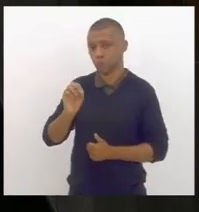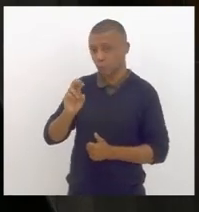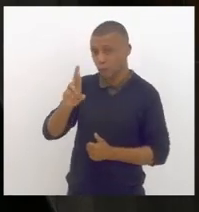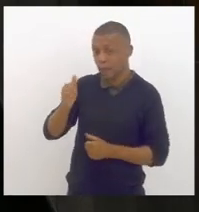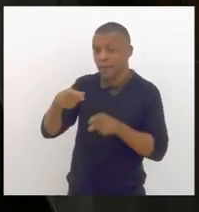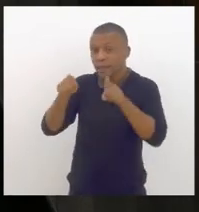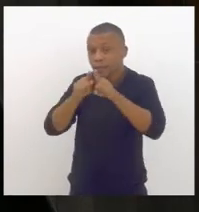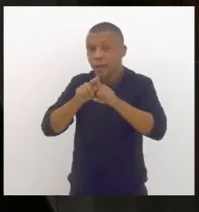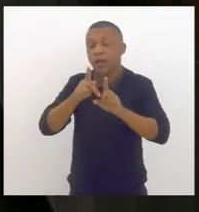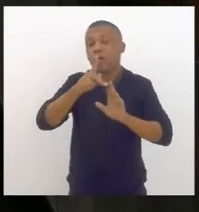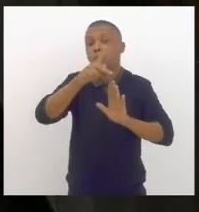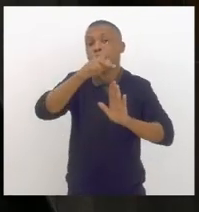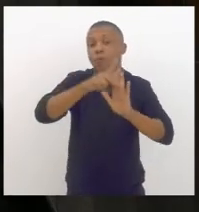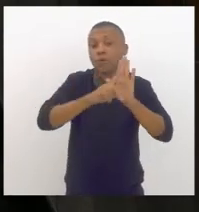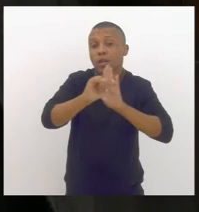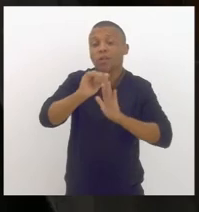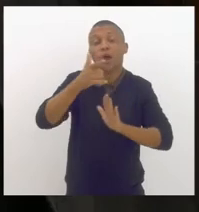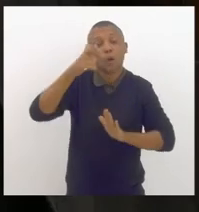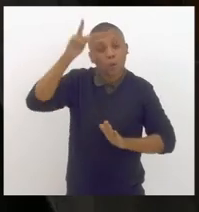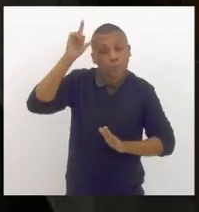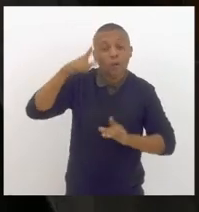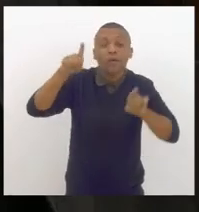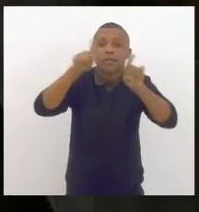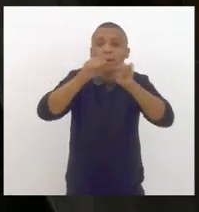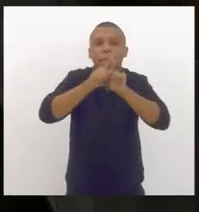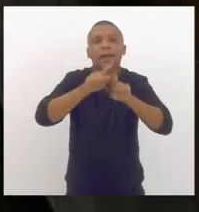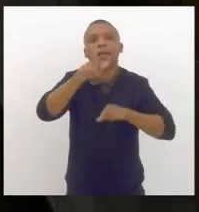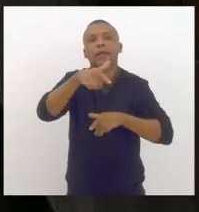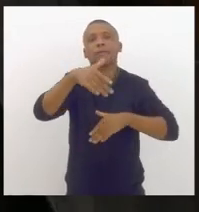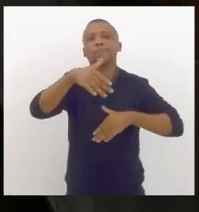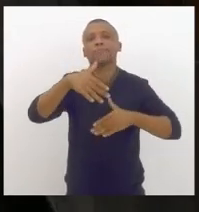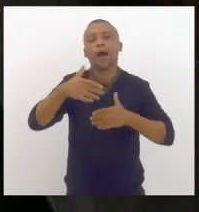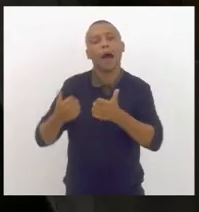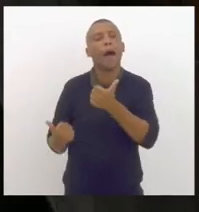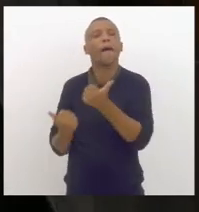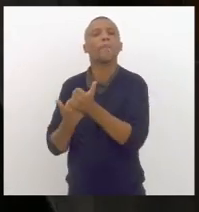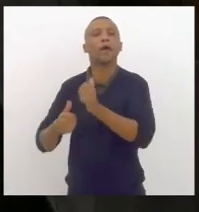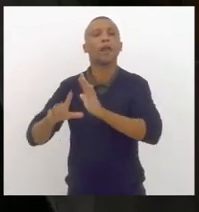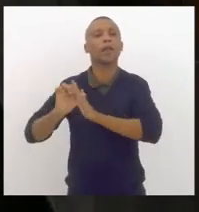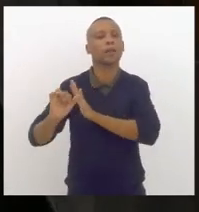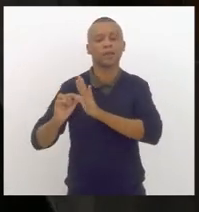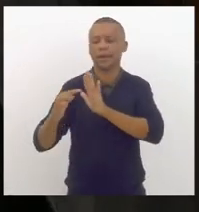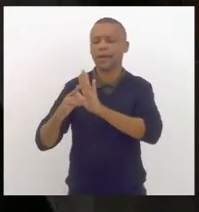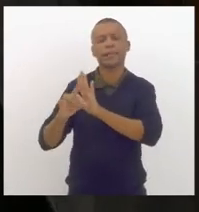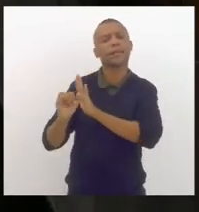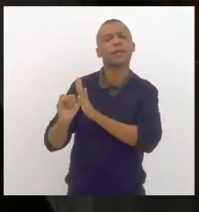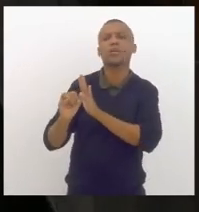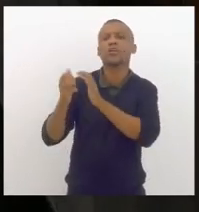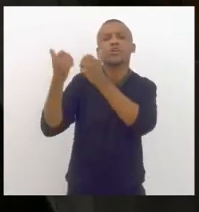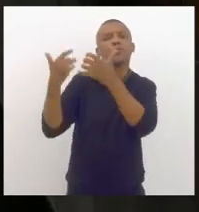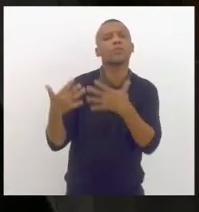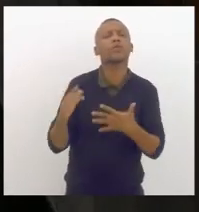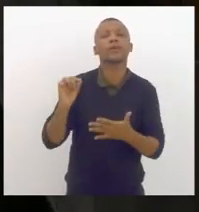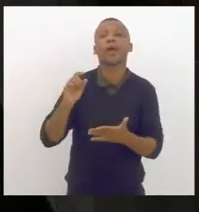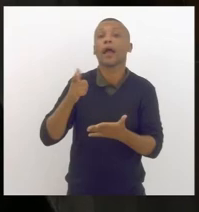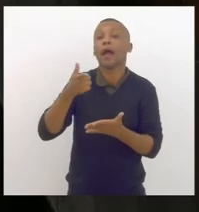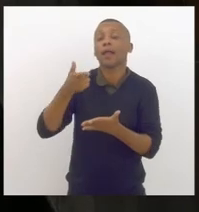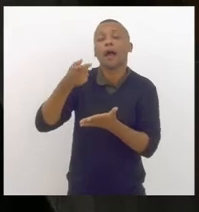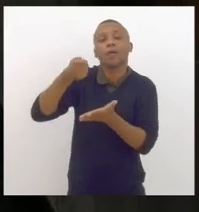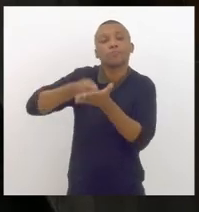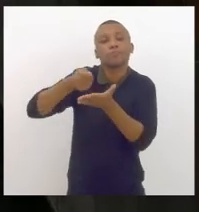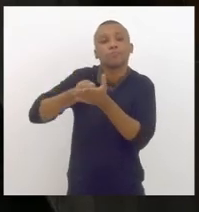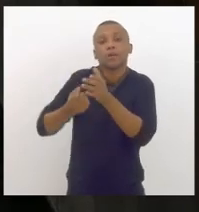signatário da lei. O que é essa lei? Essa lei busca instituir um programa, uma agenda de Estado, para